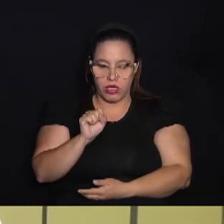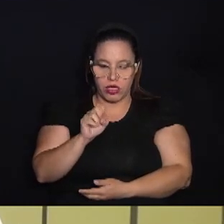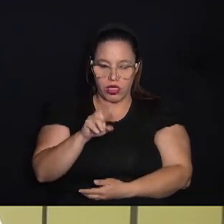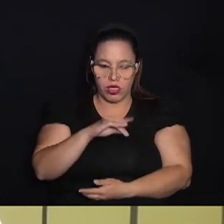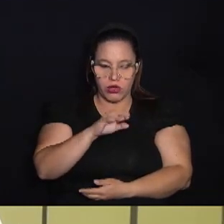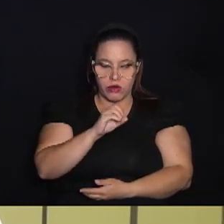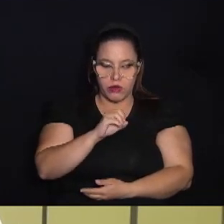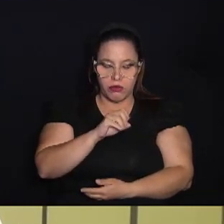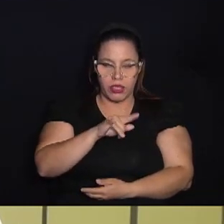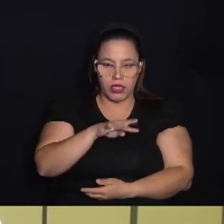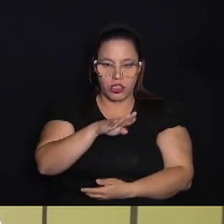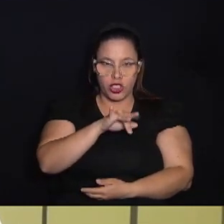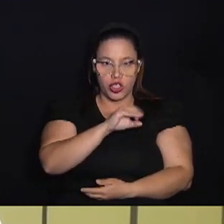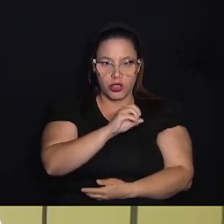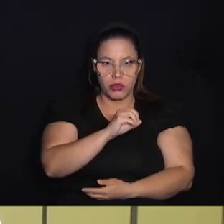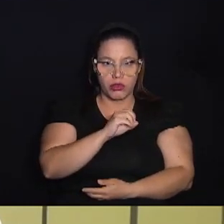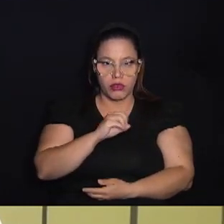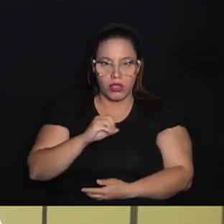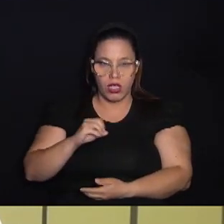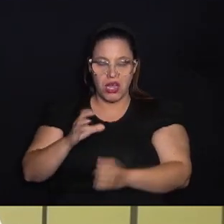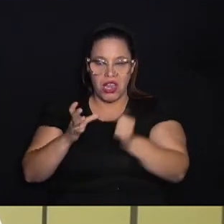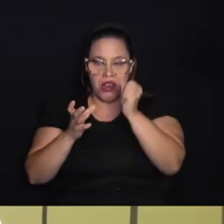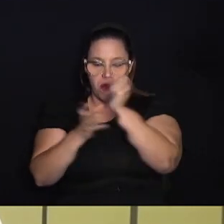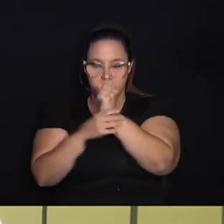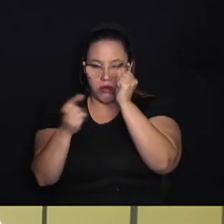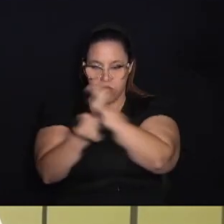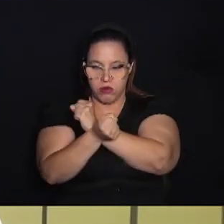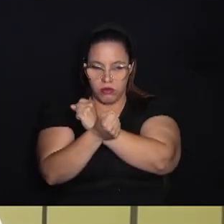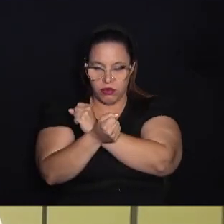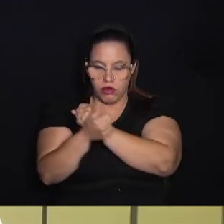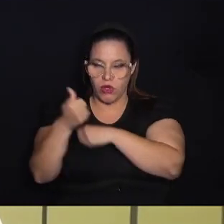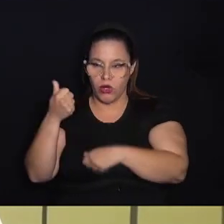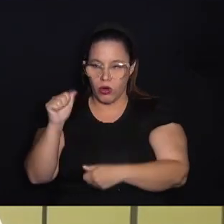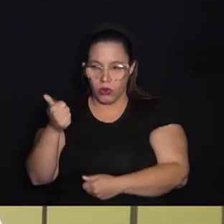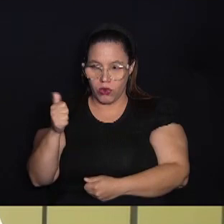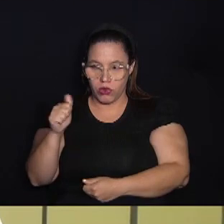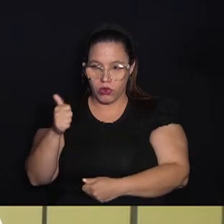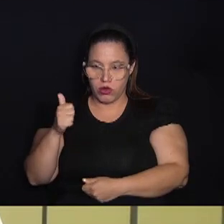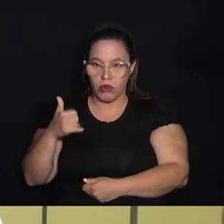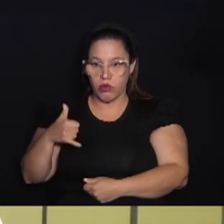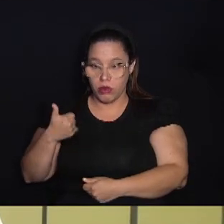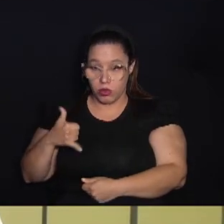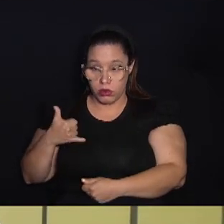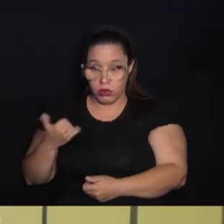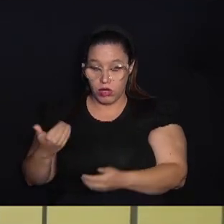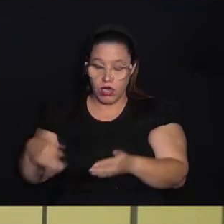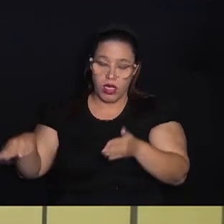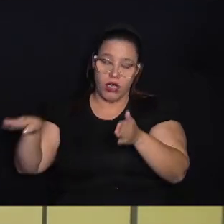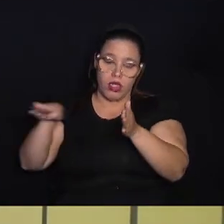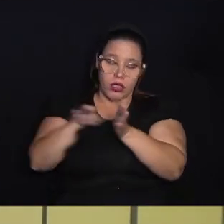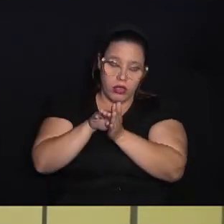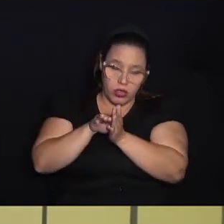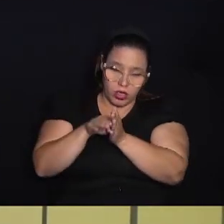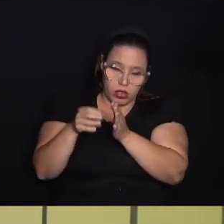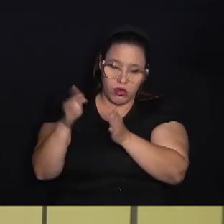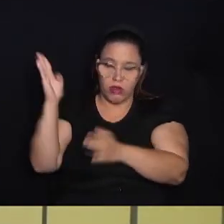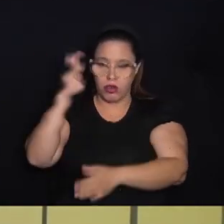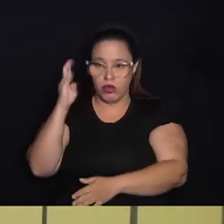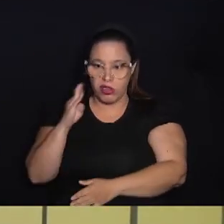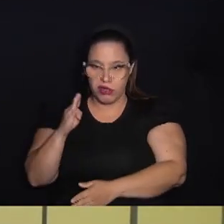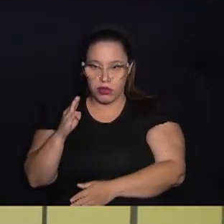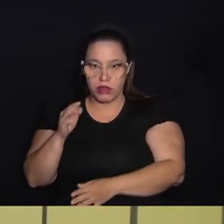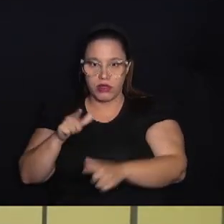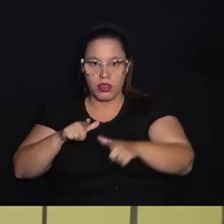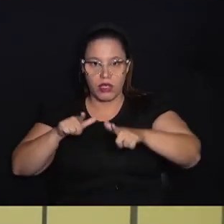escravizado com 11 anos de idade né veio da África Central para para o Brasil e aí através do seu trabalho